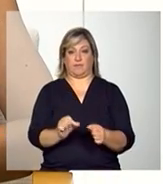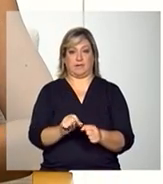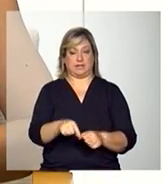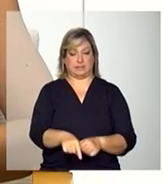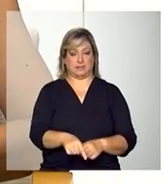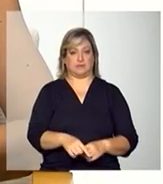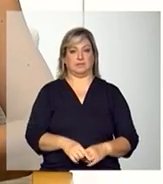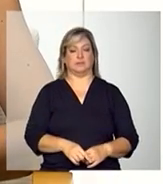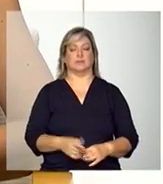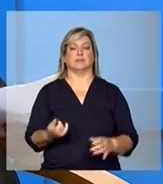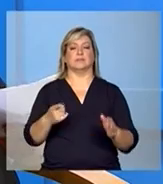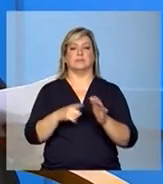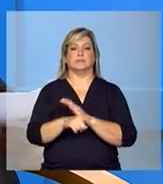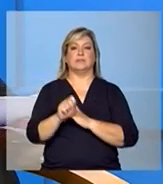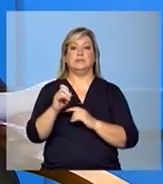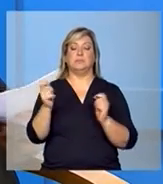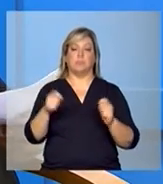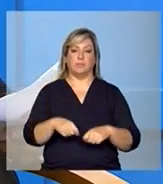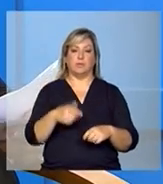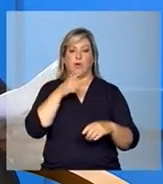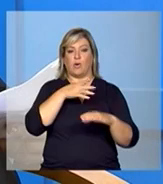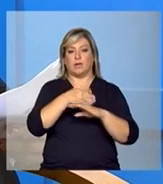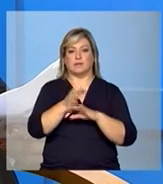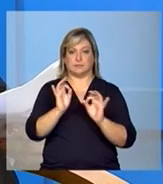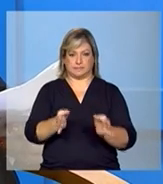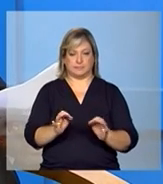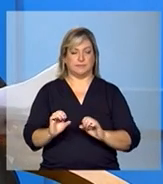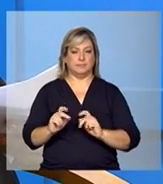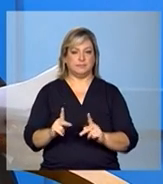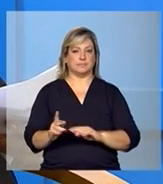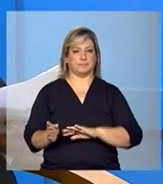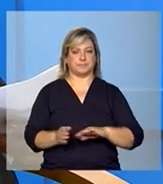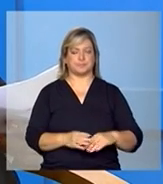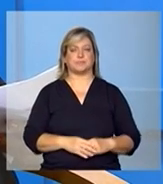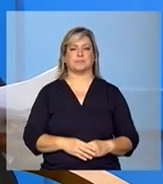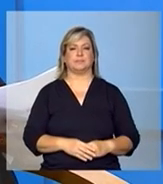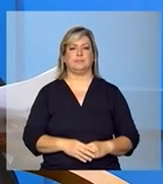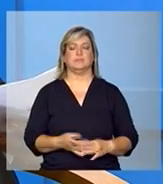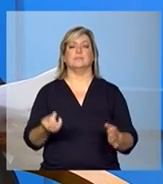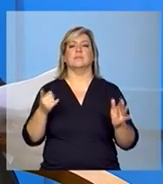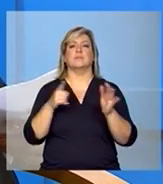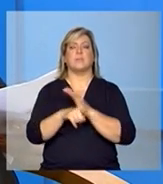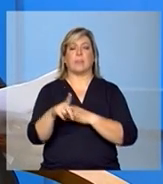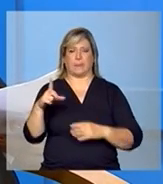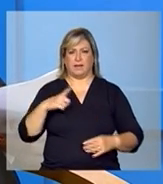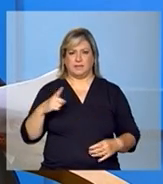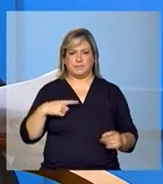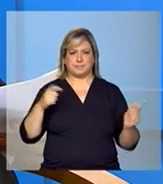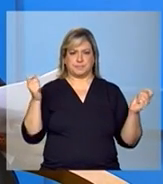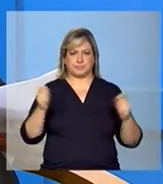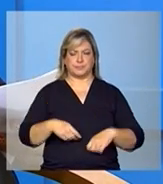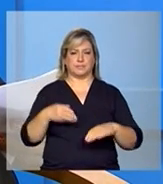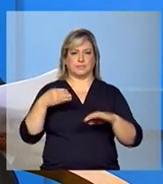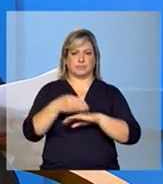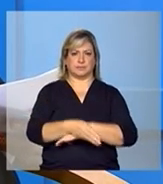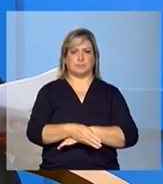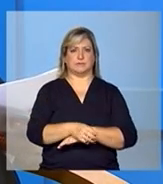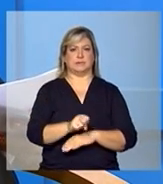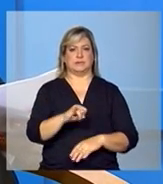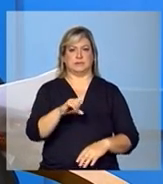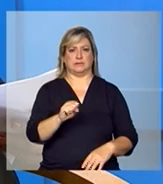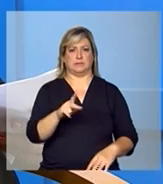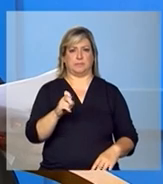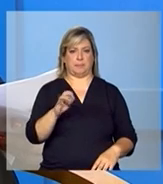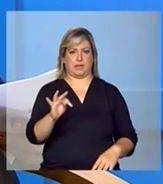acessar tal cois coisa se não pode acessar certo existe a possibilidade de acessar o sispet e o